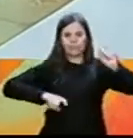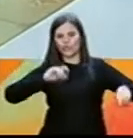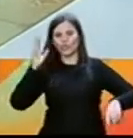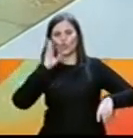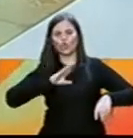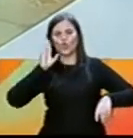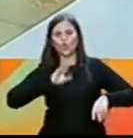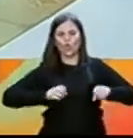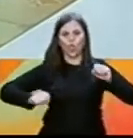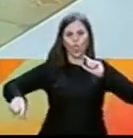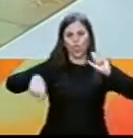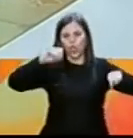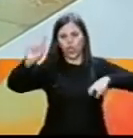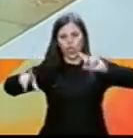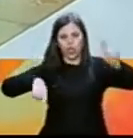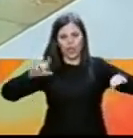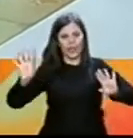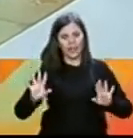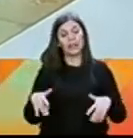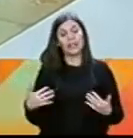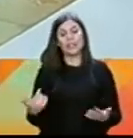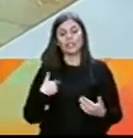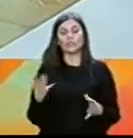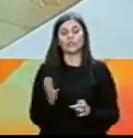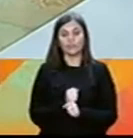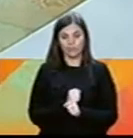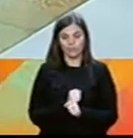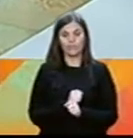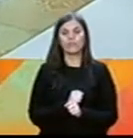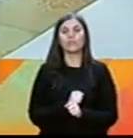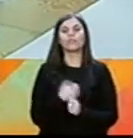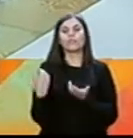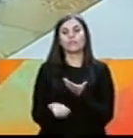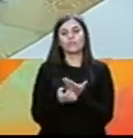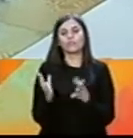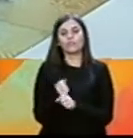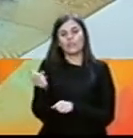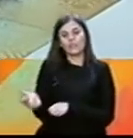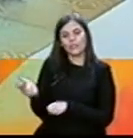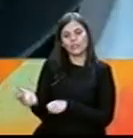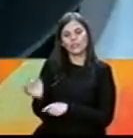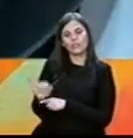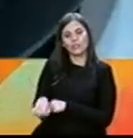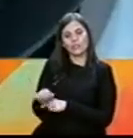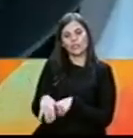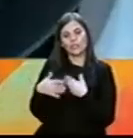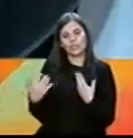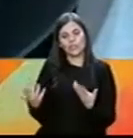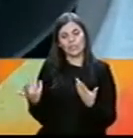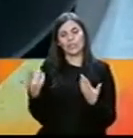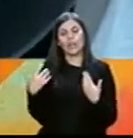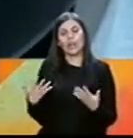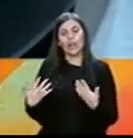salpicado. Eu, Jorge, eu vou fazer uma coisa, vou desligar. Vou desligar. É uma boa ideia e fica, não é? Exato, pronto. Entretanto, vou cortar